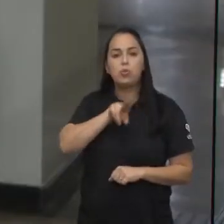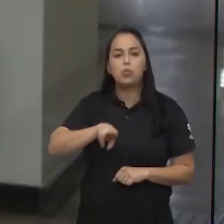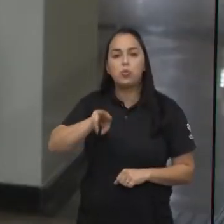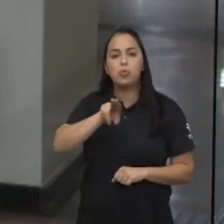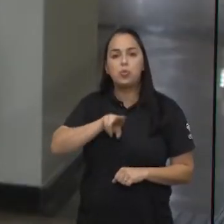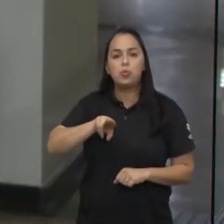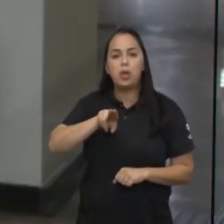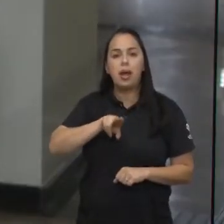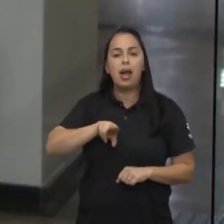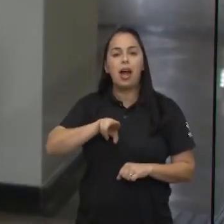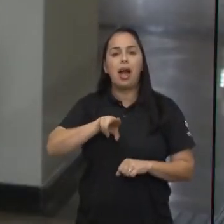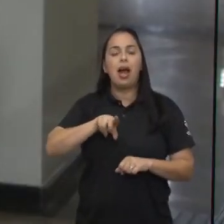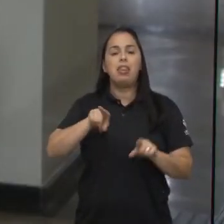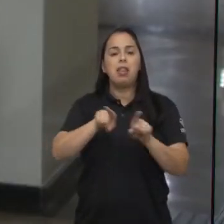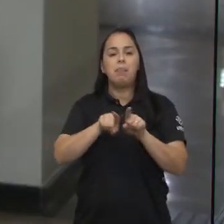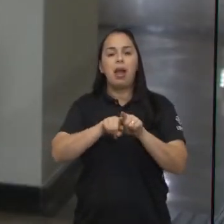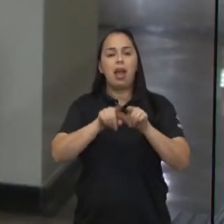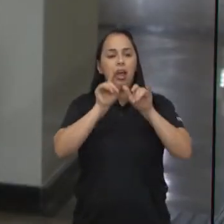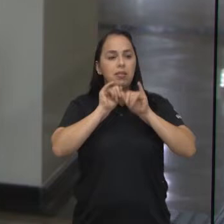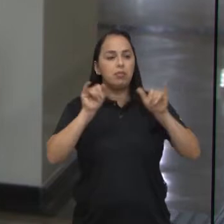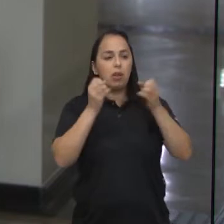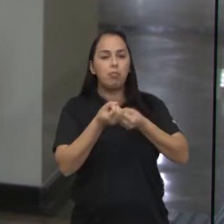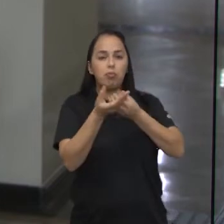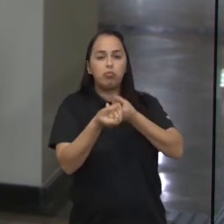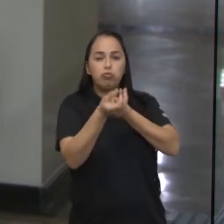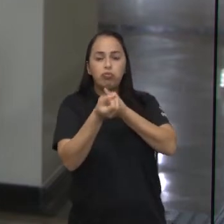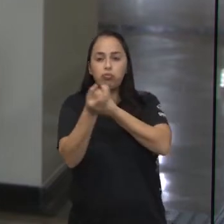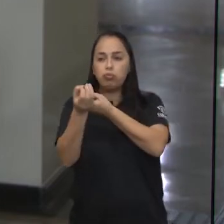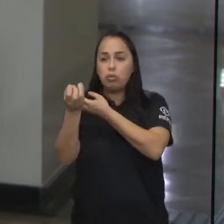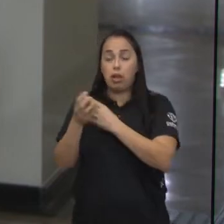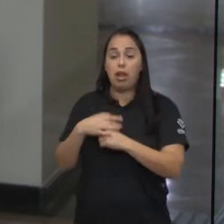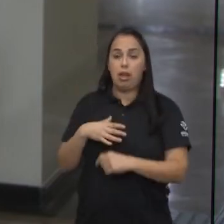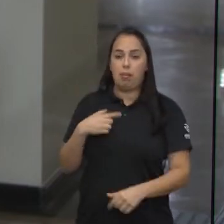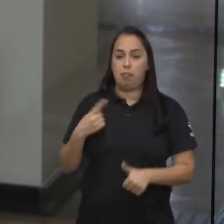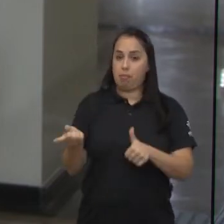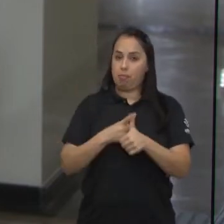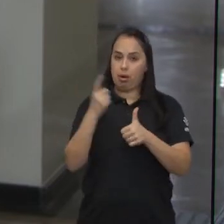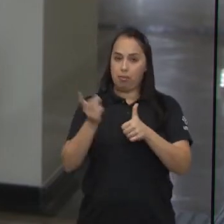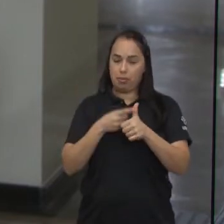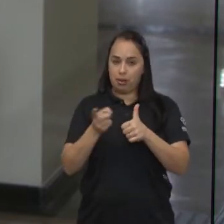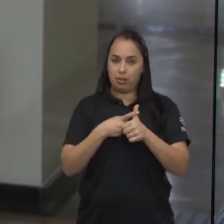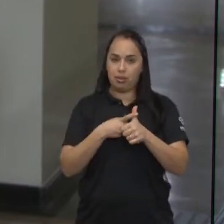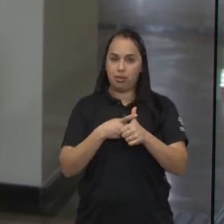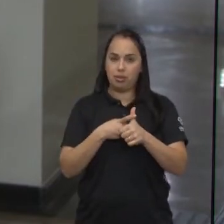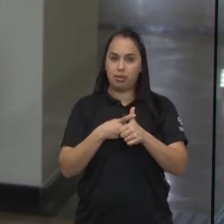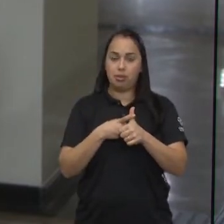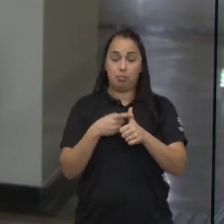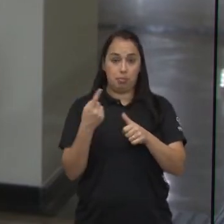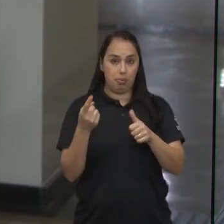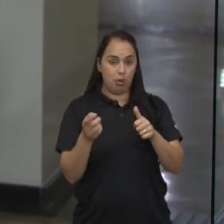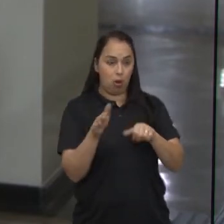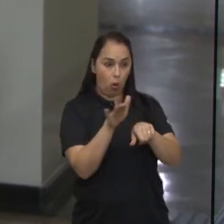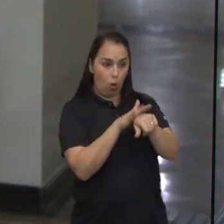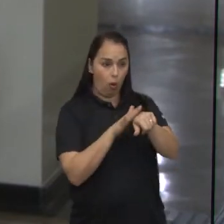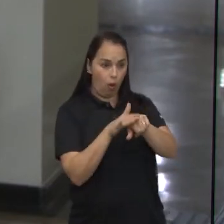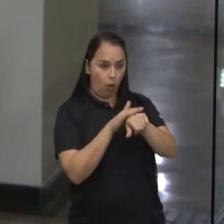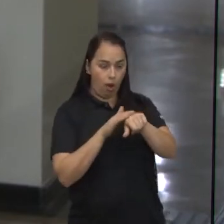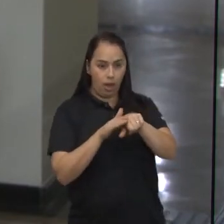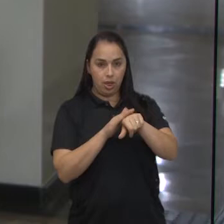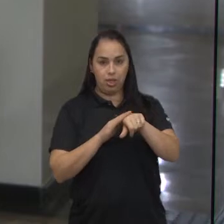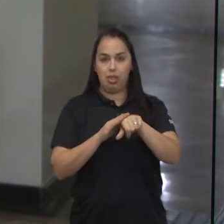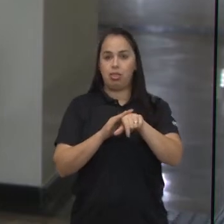gente tem que usar de todas as formas de levar informação primeiramente eu diria que através de